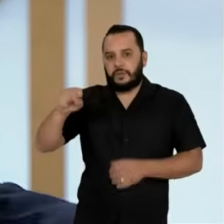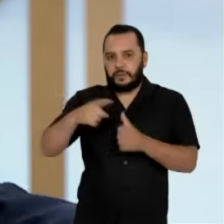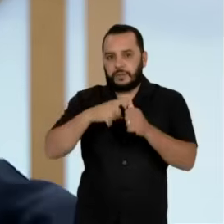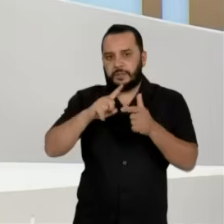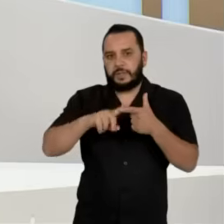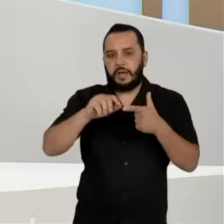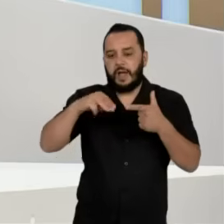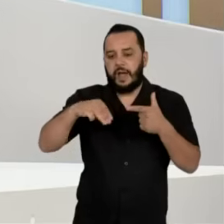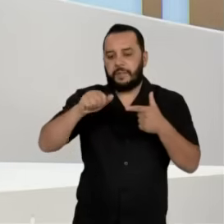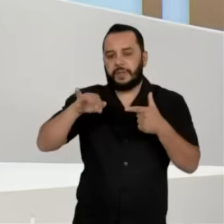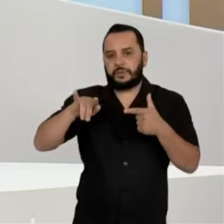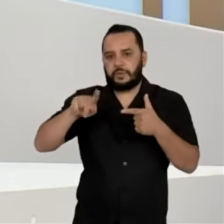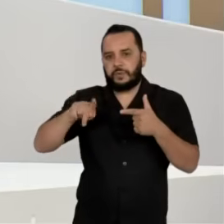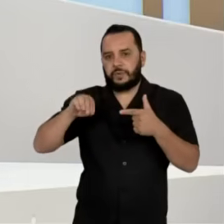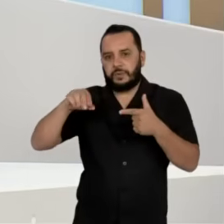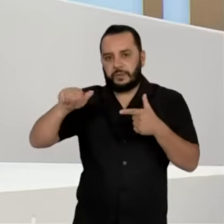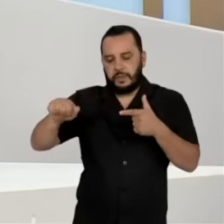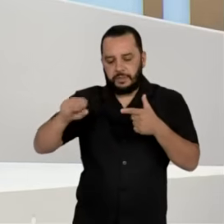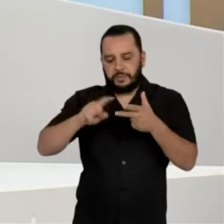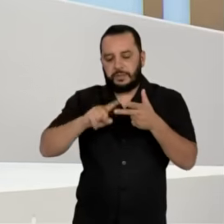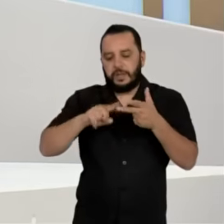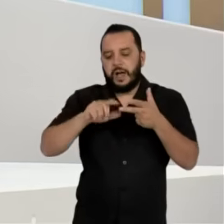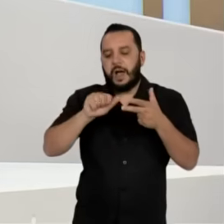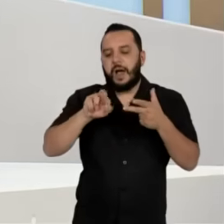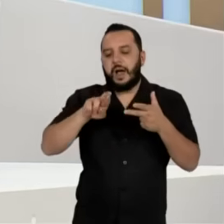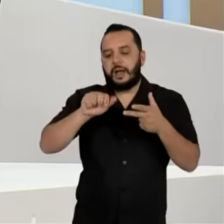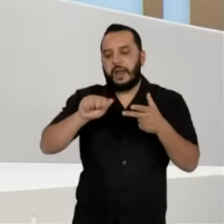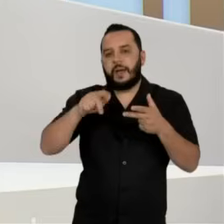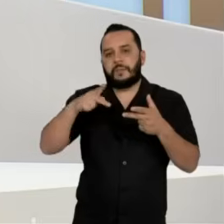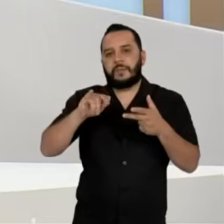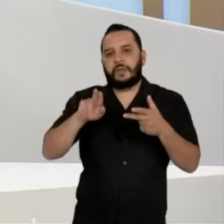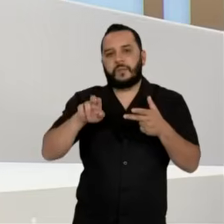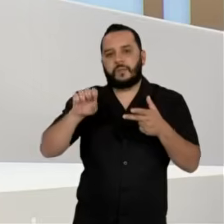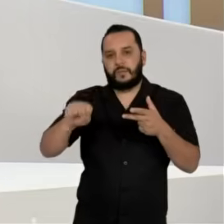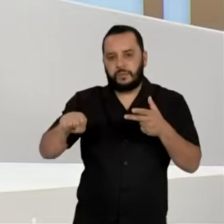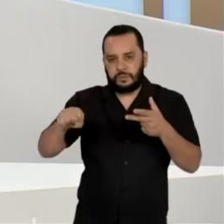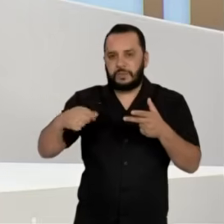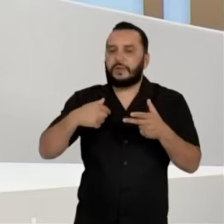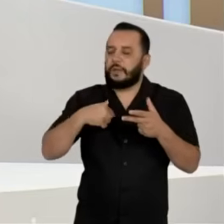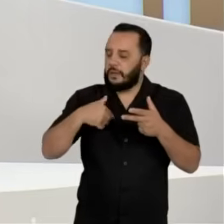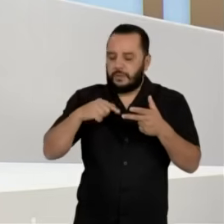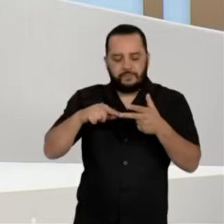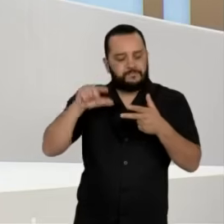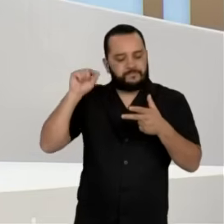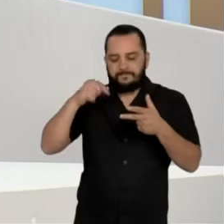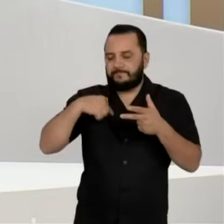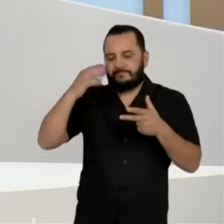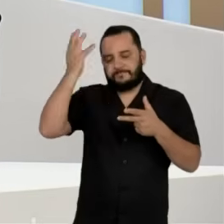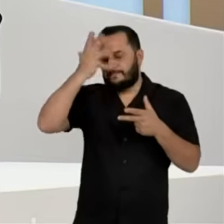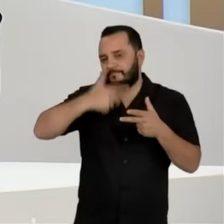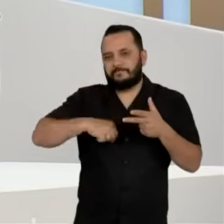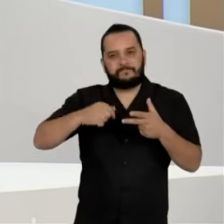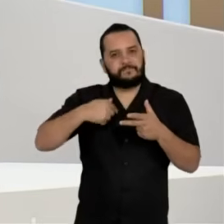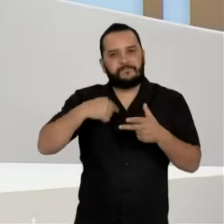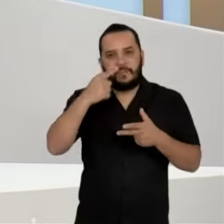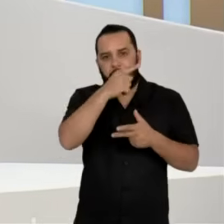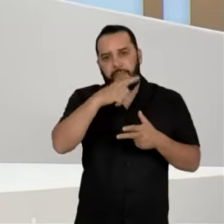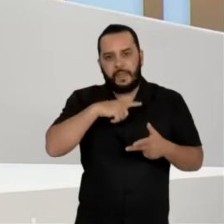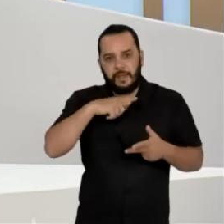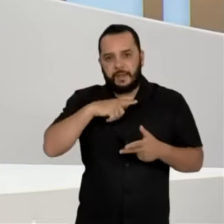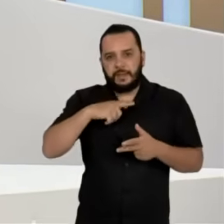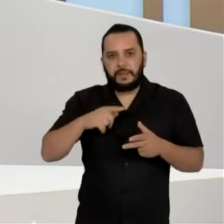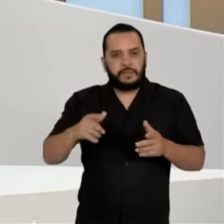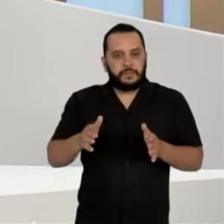conhece. O Arapiuns é o meu rio predileto na Amazônia hoje, e é um rio gigantesco, ali em frente